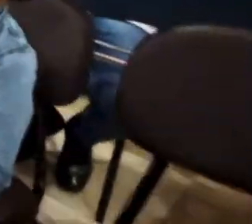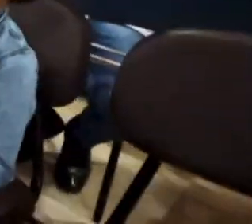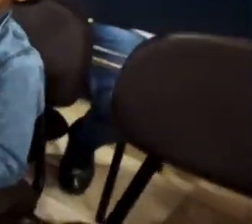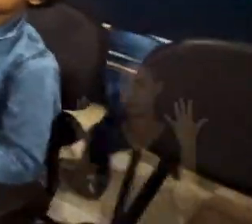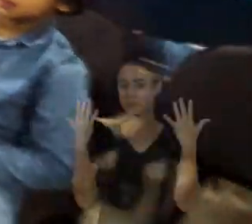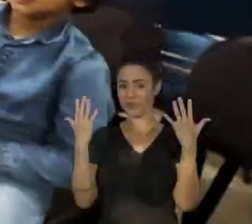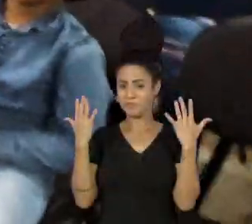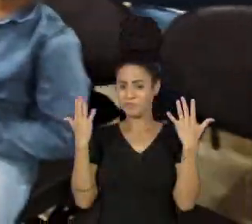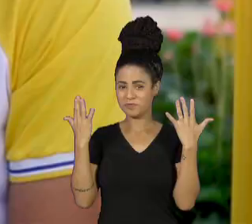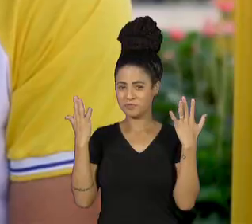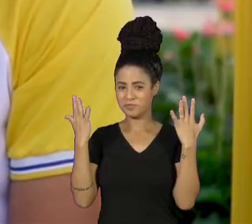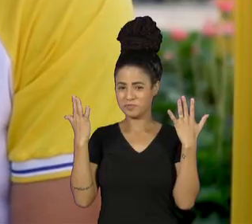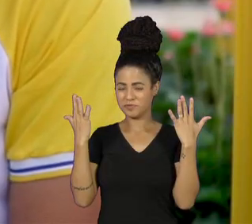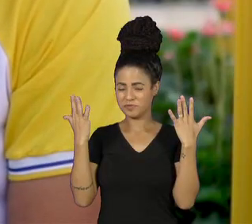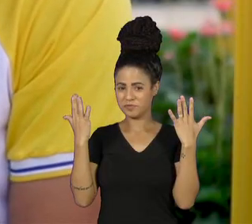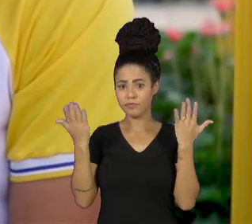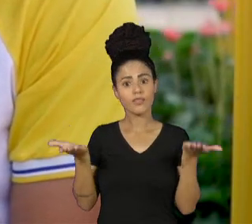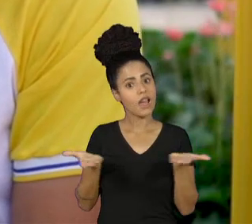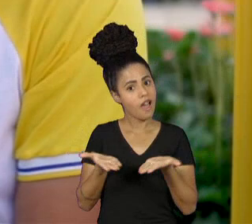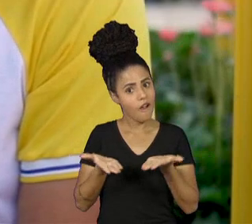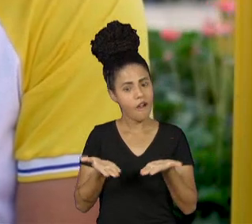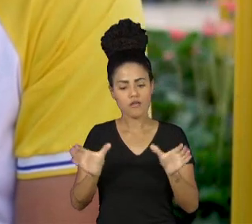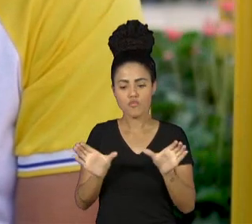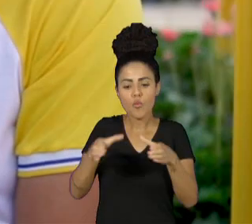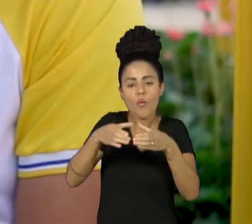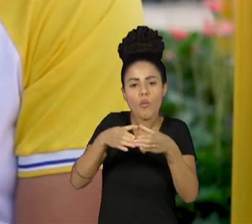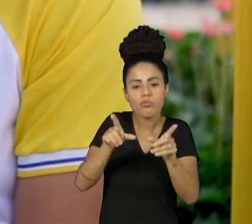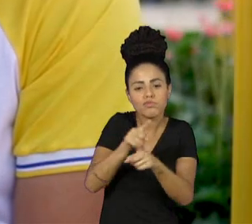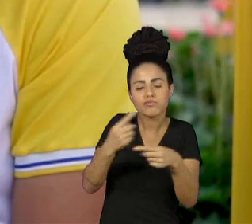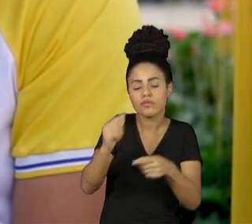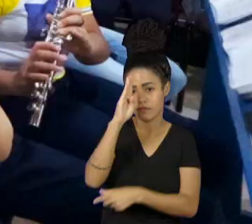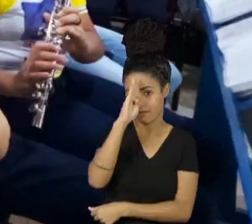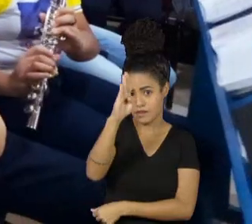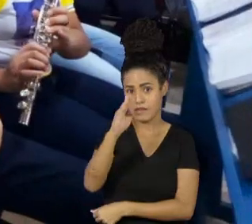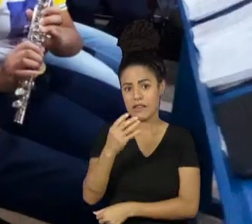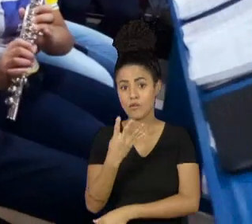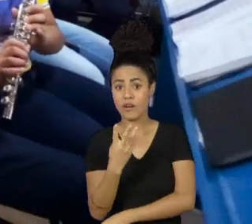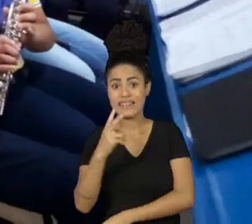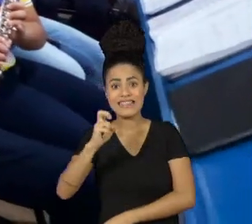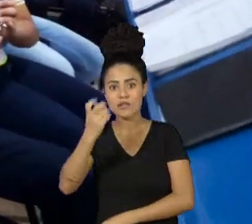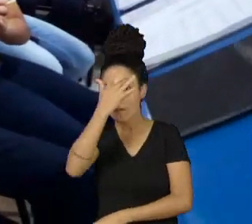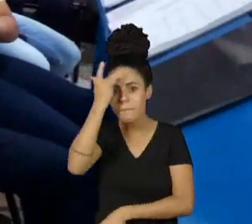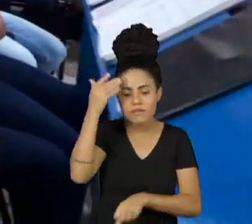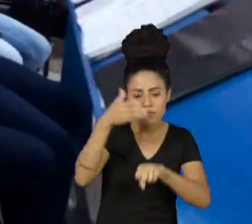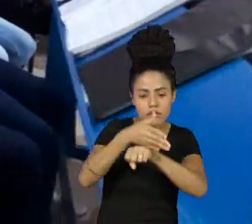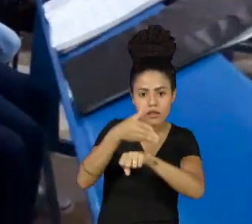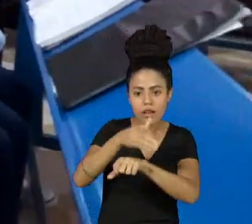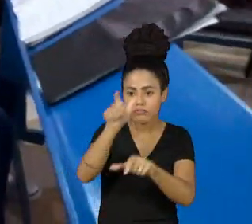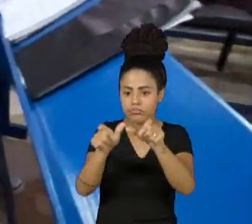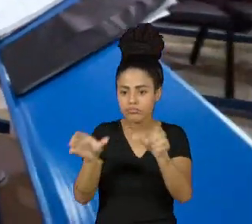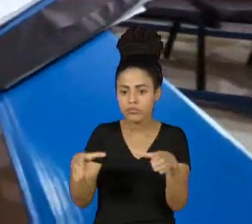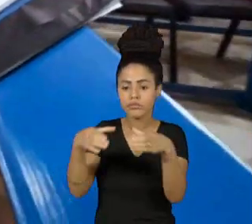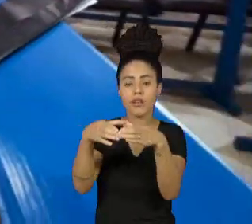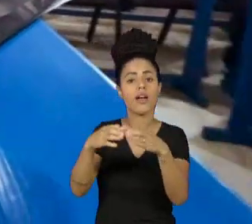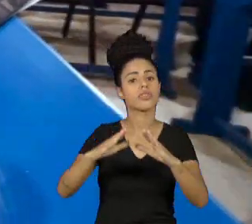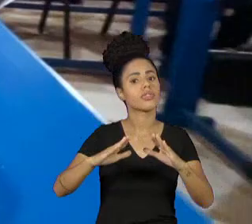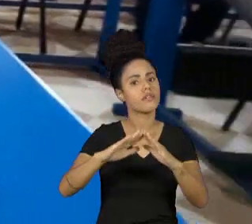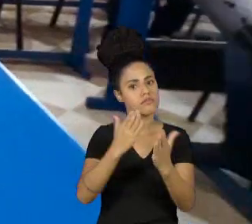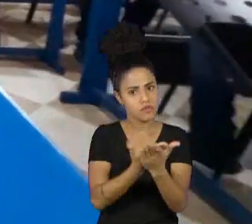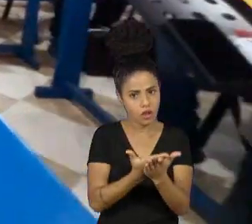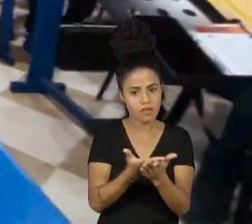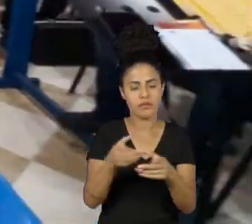rapaz. Atualmente, a banda, que é o grupo principal, está com 45 componentes. A escola de música está